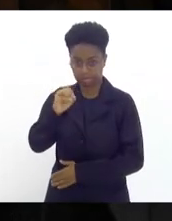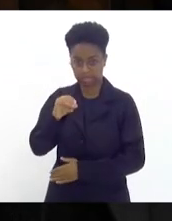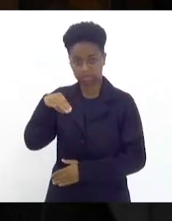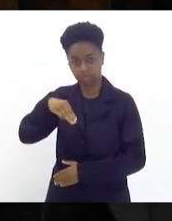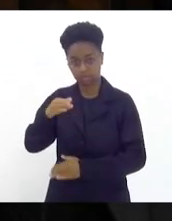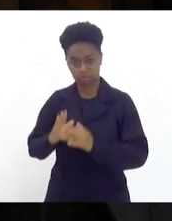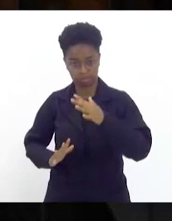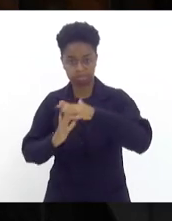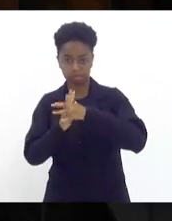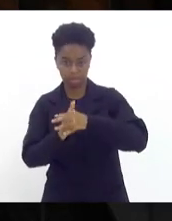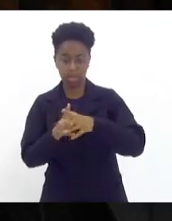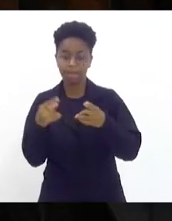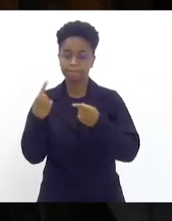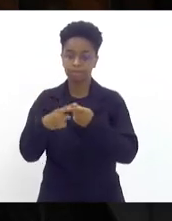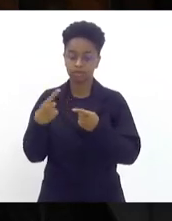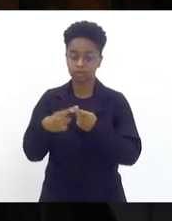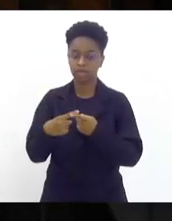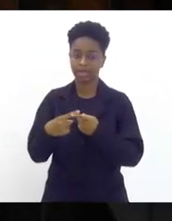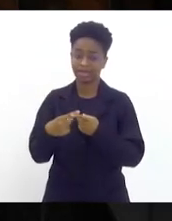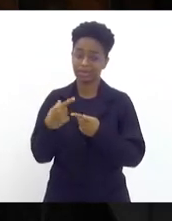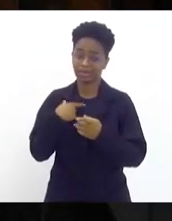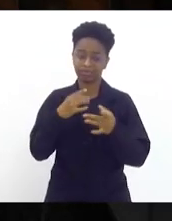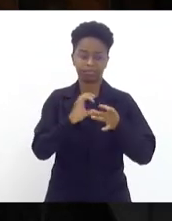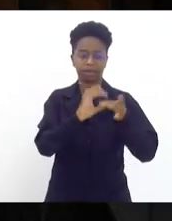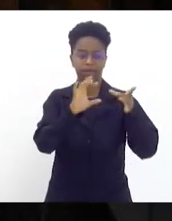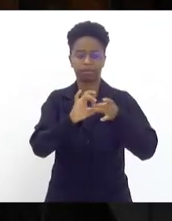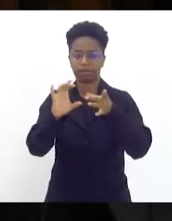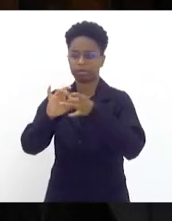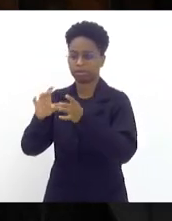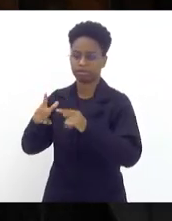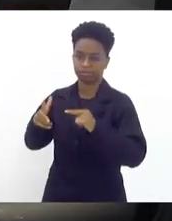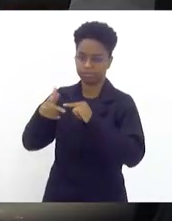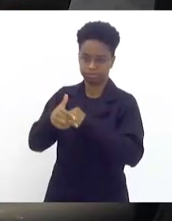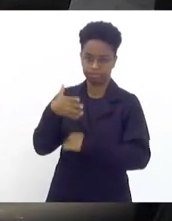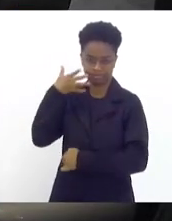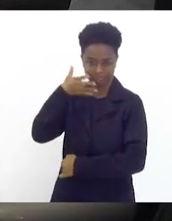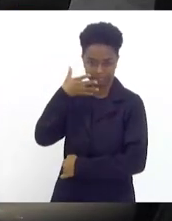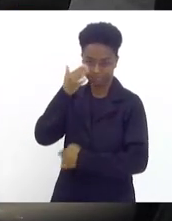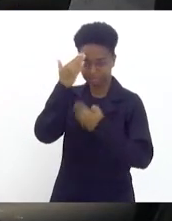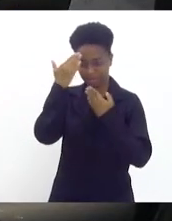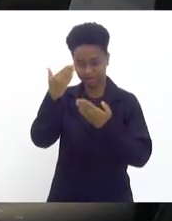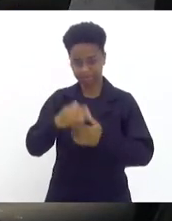porque de outro lado eu consegui uma série de A parte Muito obrigado